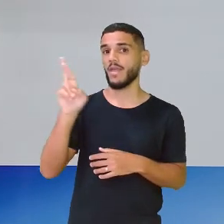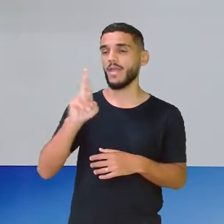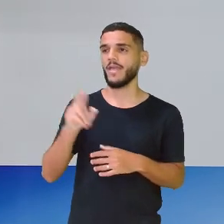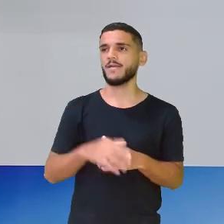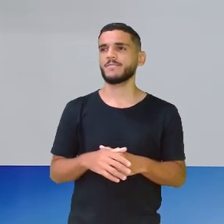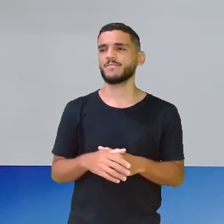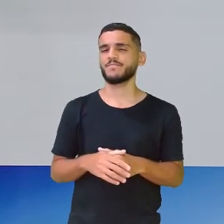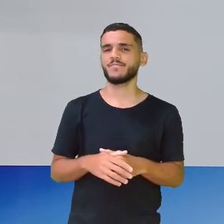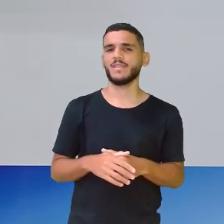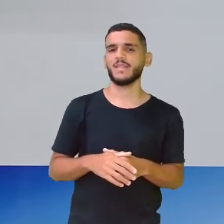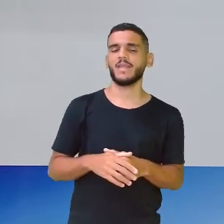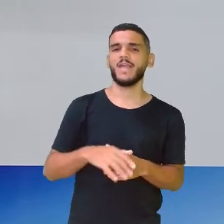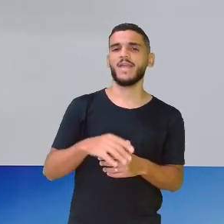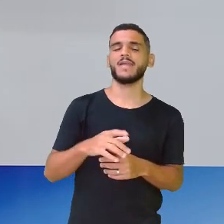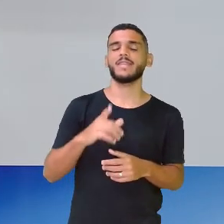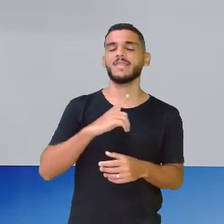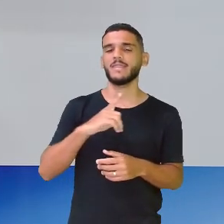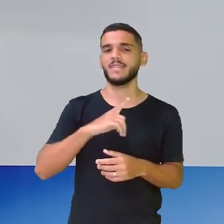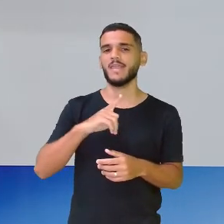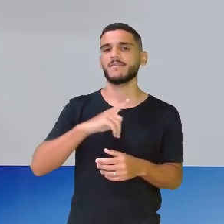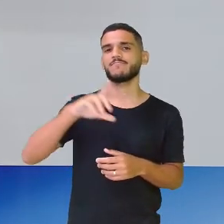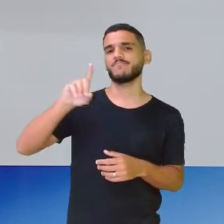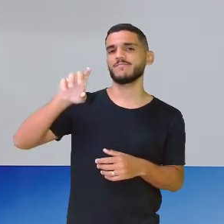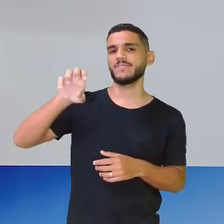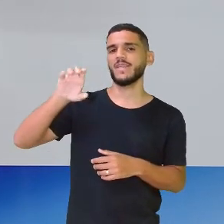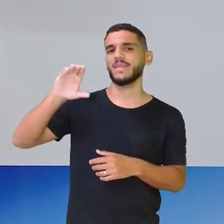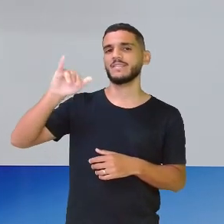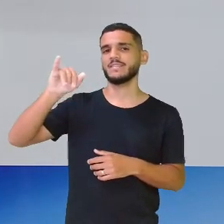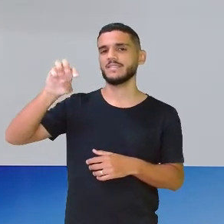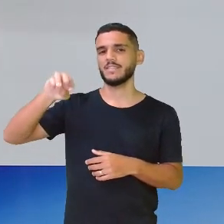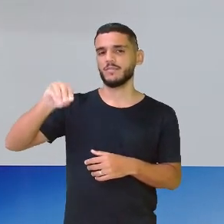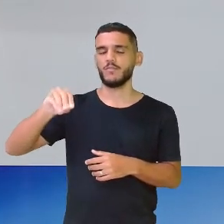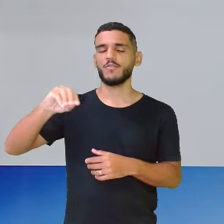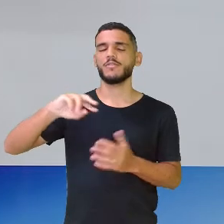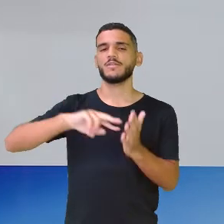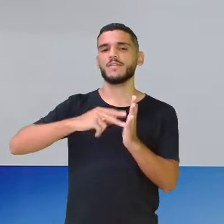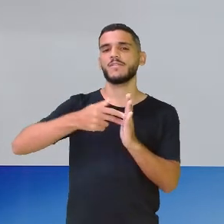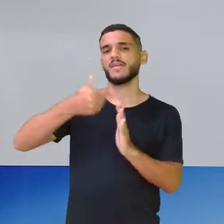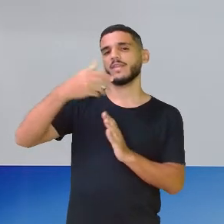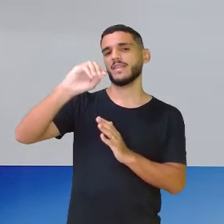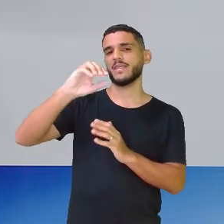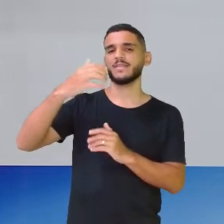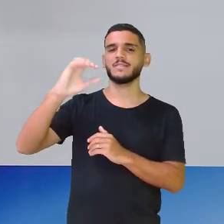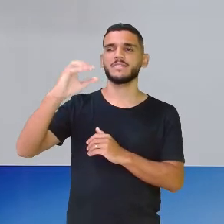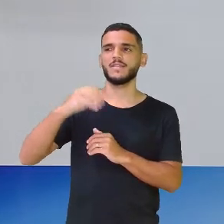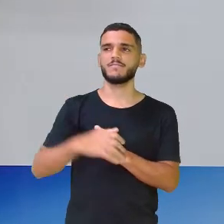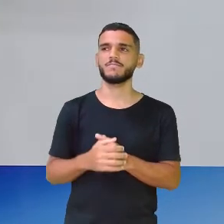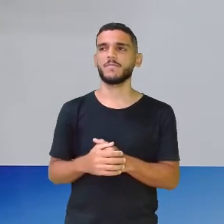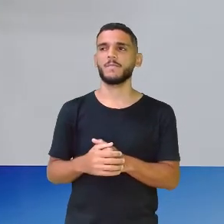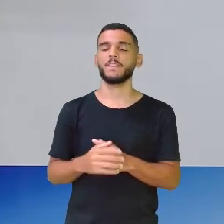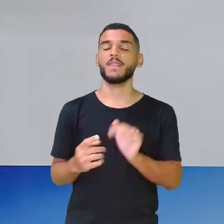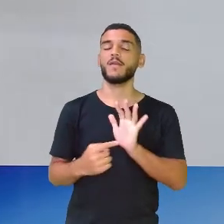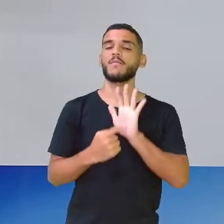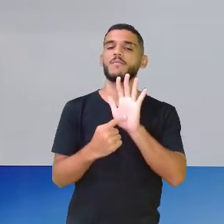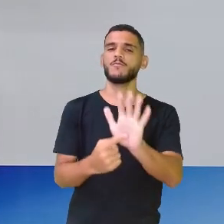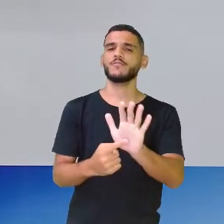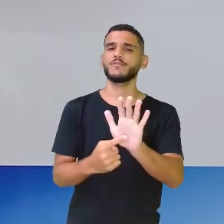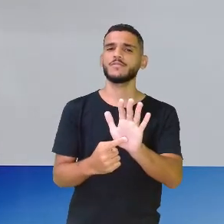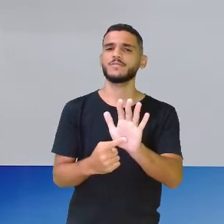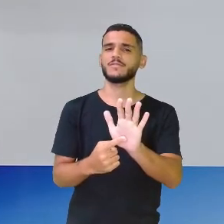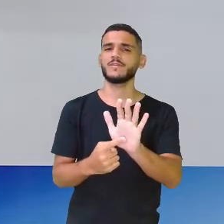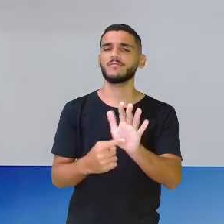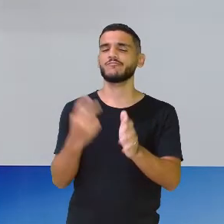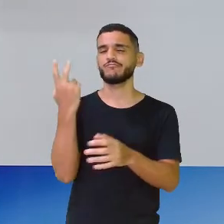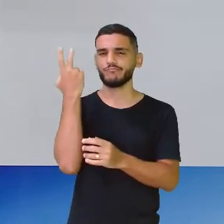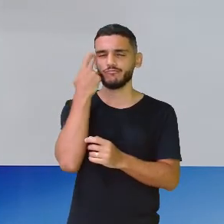Cada décimo vale 10 centavos. Aqui eu trouxe bem direitinho isso aqui, como se fosse uma reta